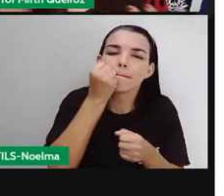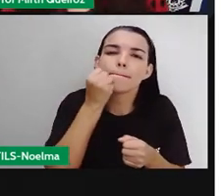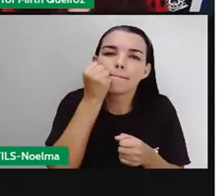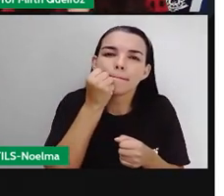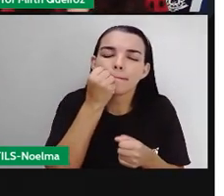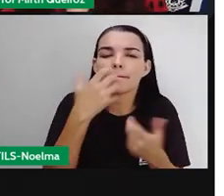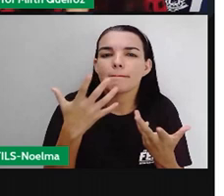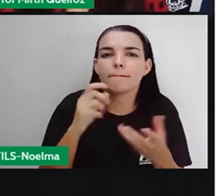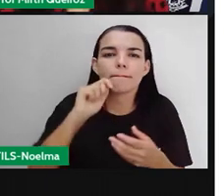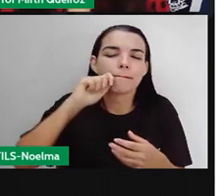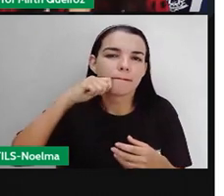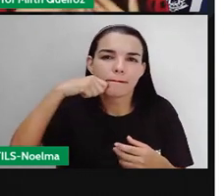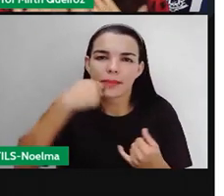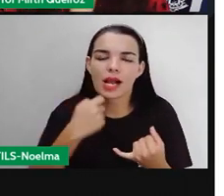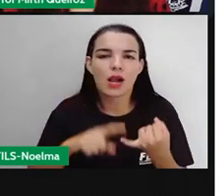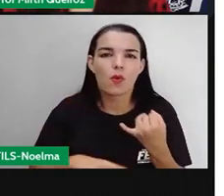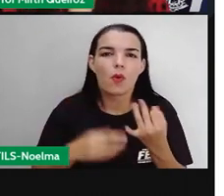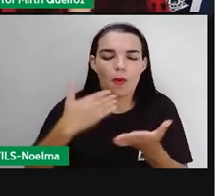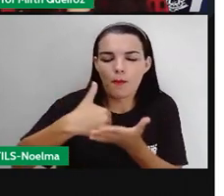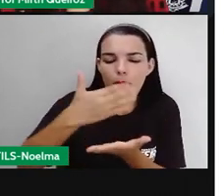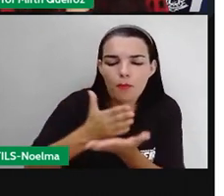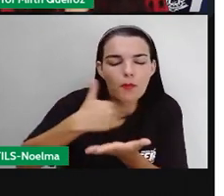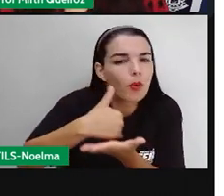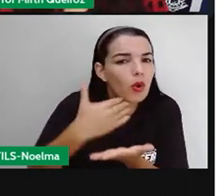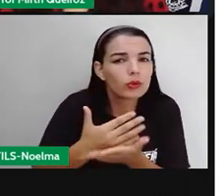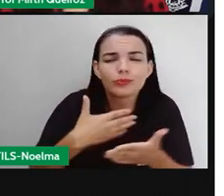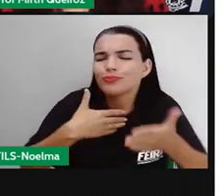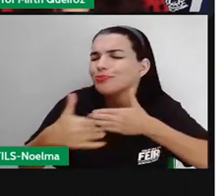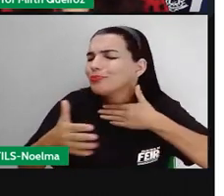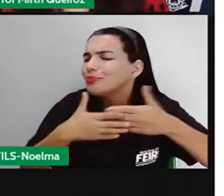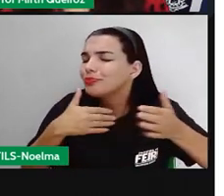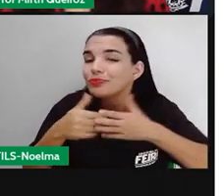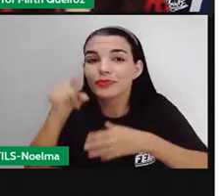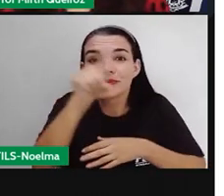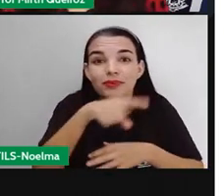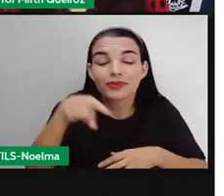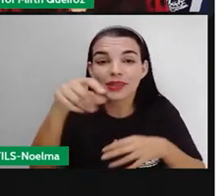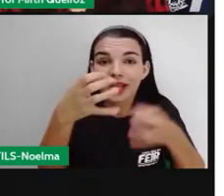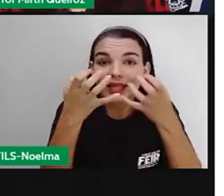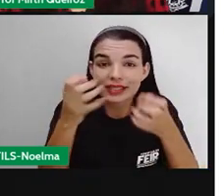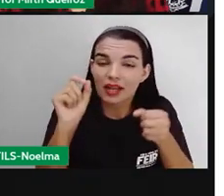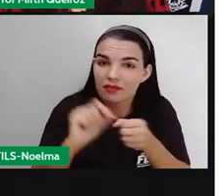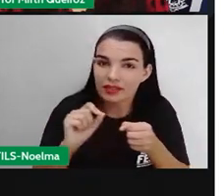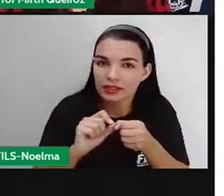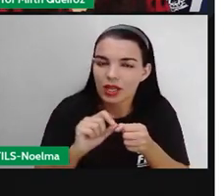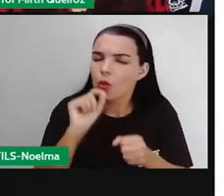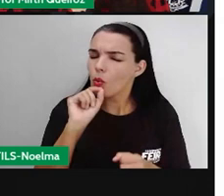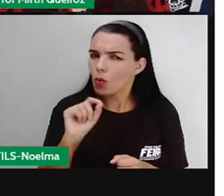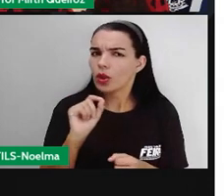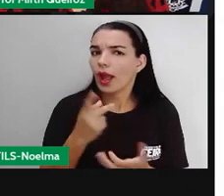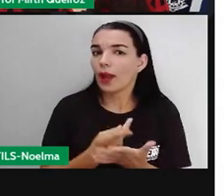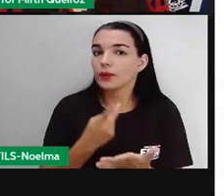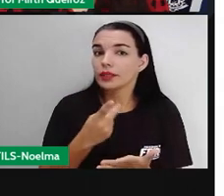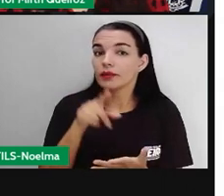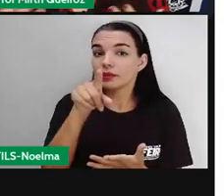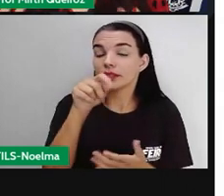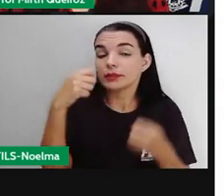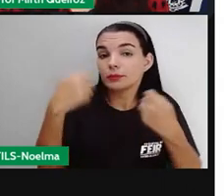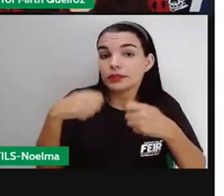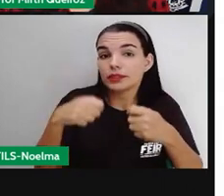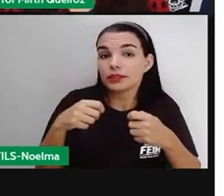querem fazer um bolo, o que vocês quiserem fazer. Mas o que a Pro quer que vocês façam é que vocês